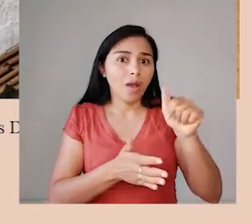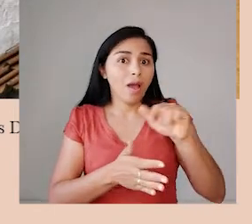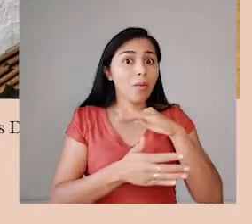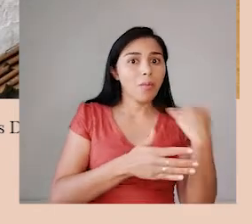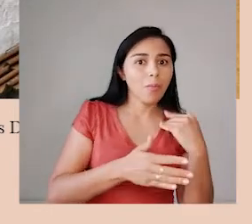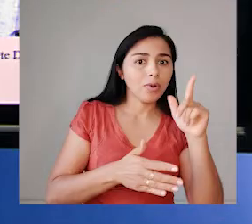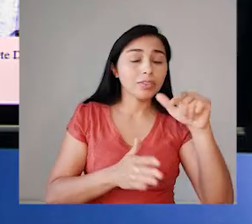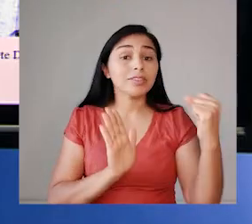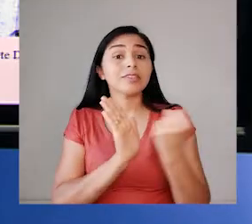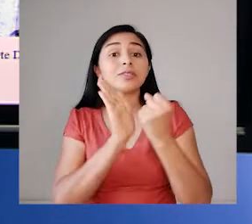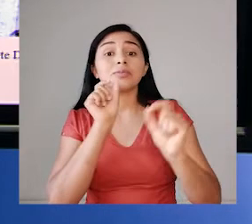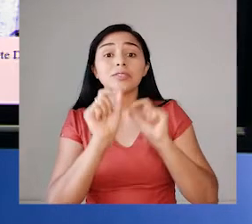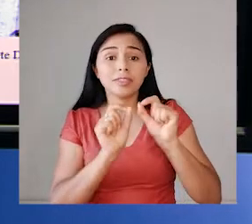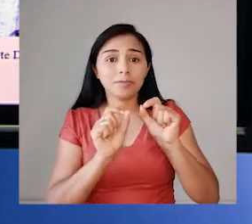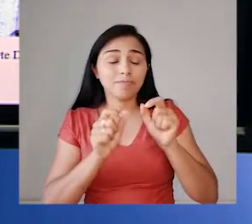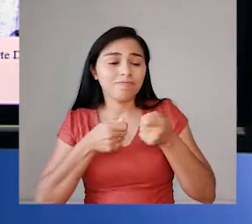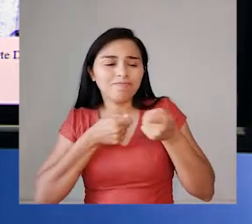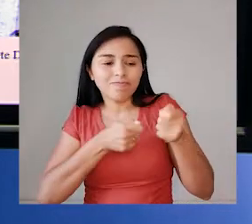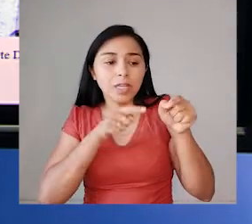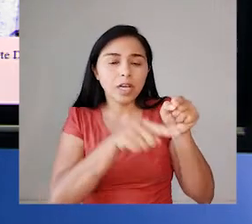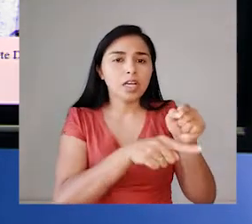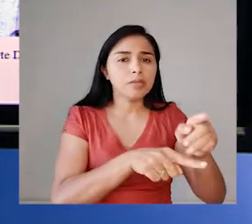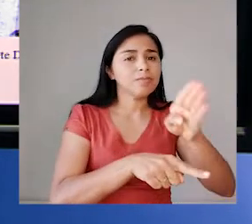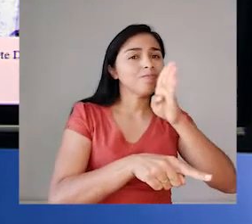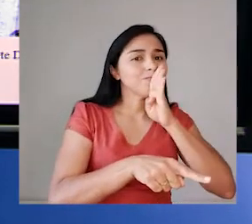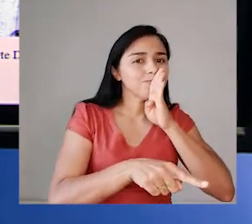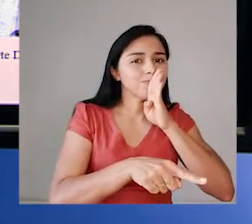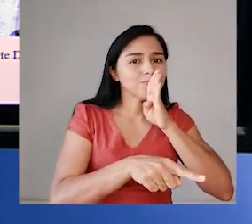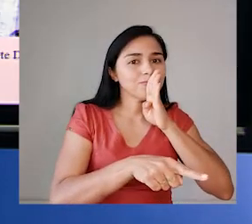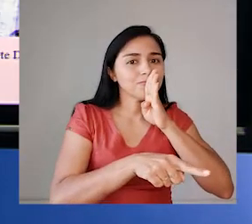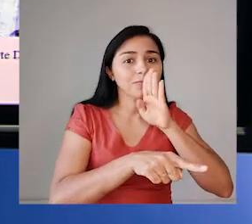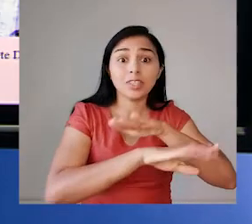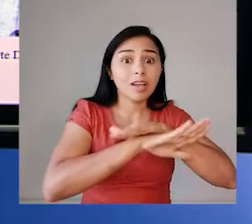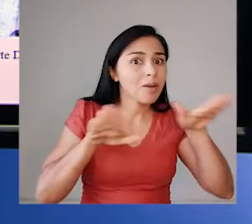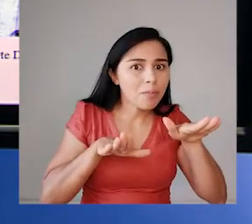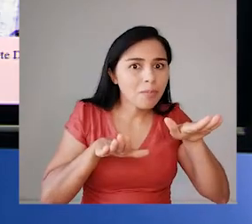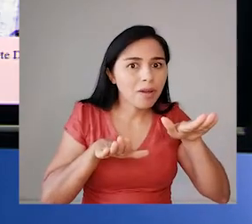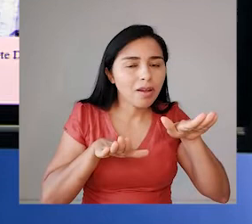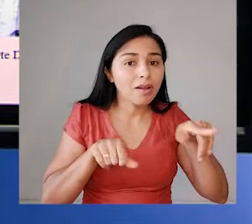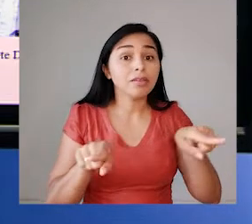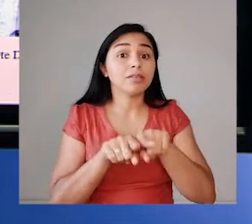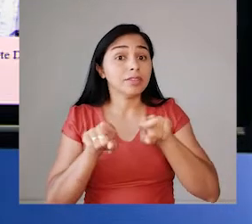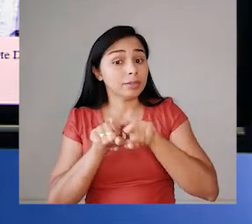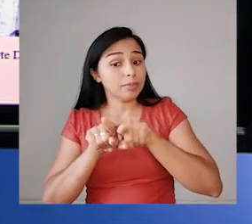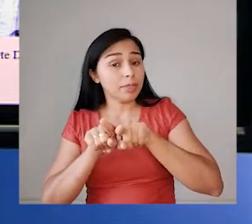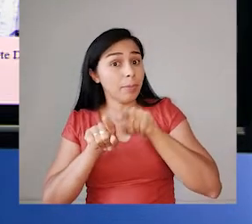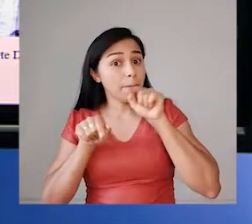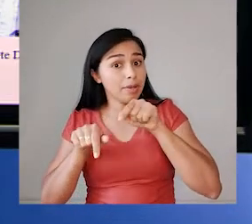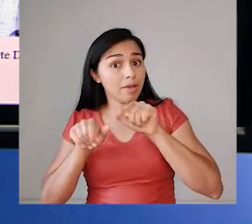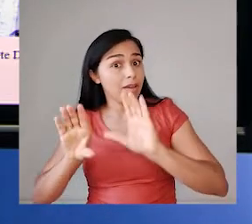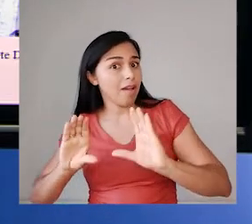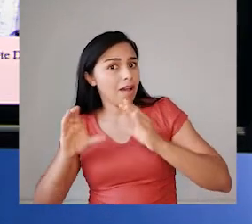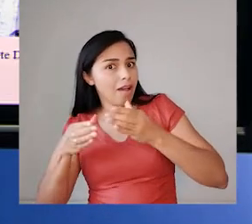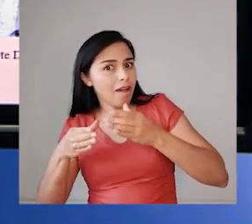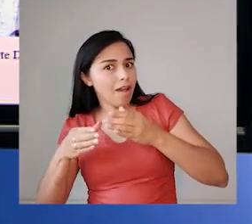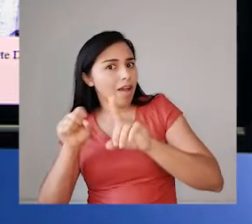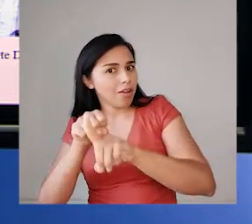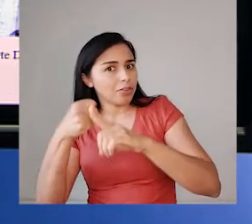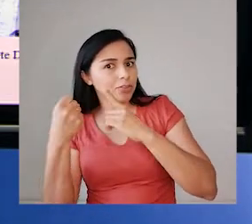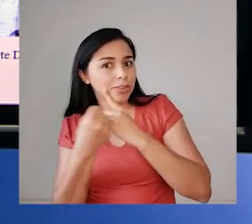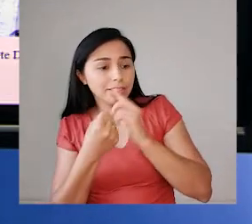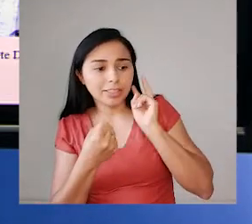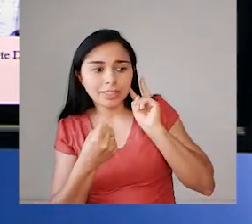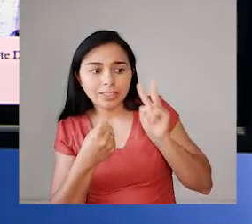de matar, mas também de exemplo. Exemplo para quem? Para aquela outra sociedade